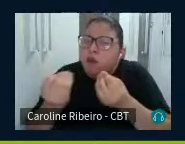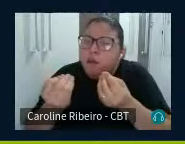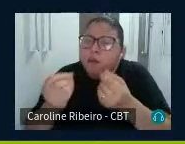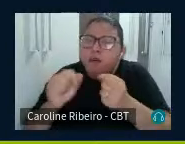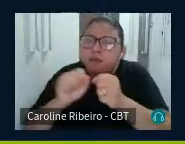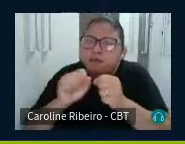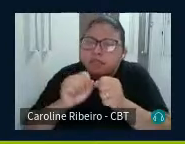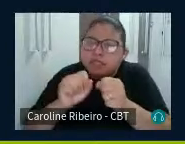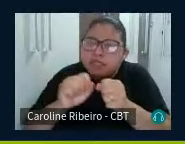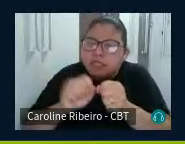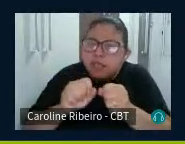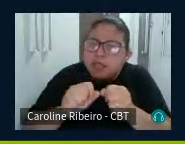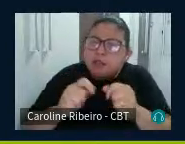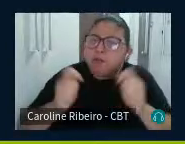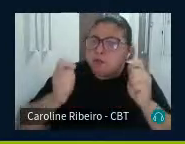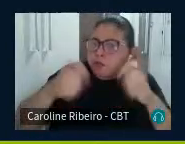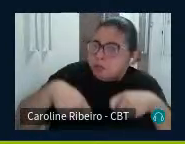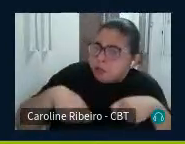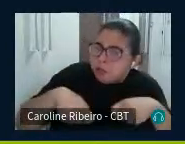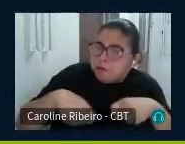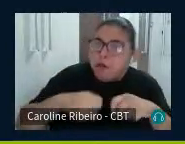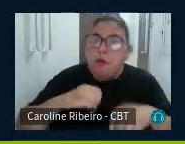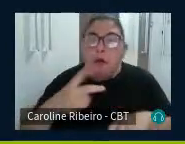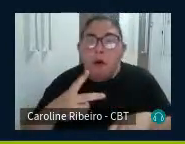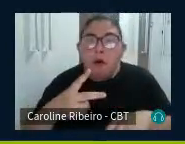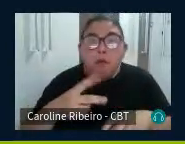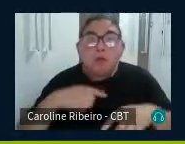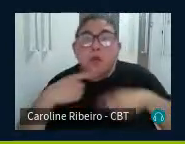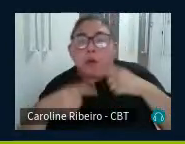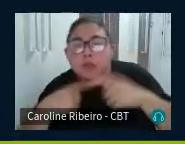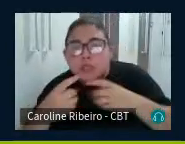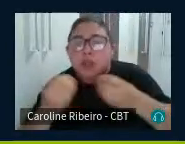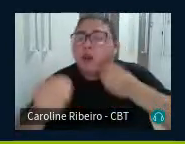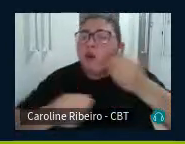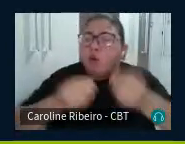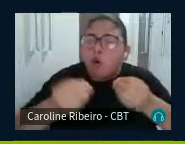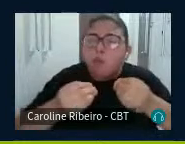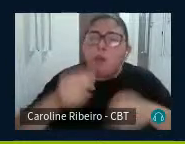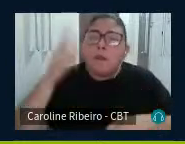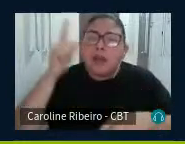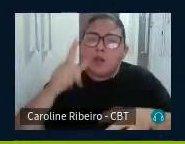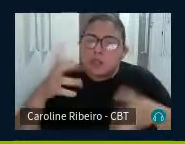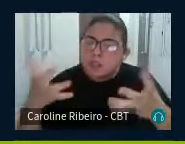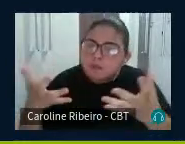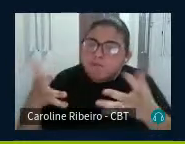possível e o impossível para inserir a todos.